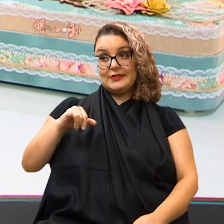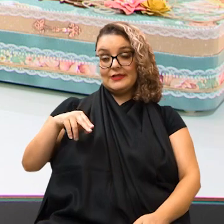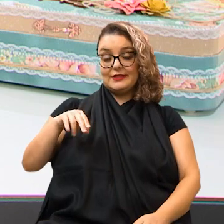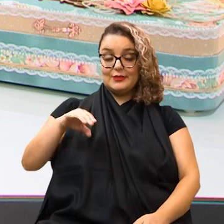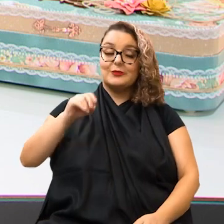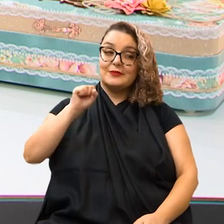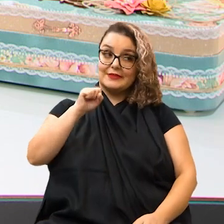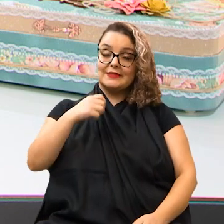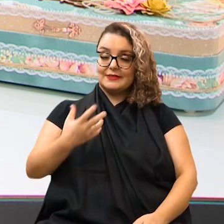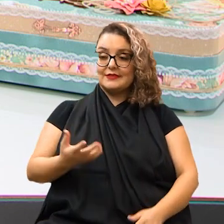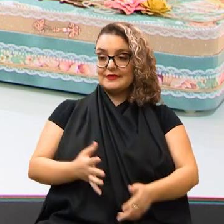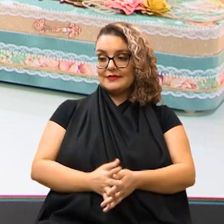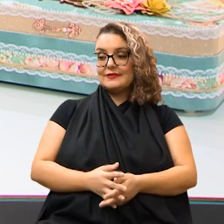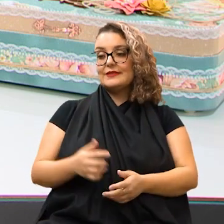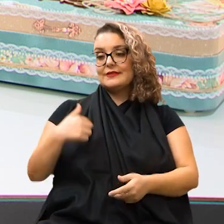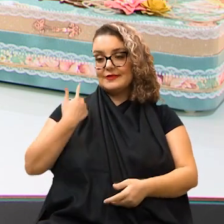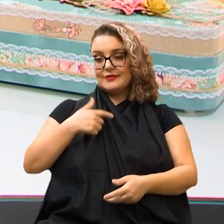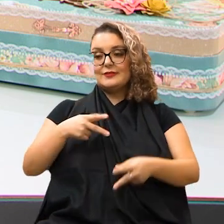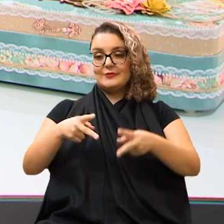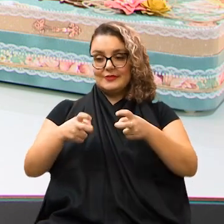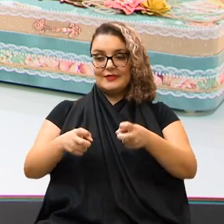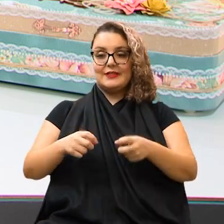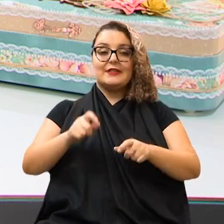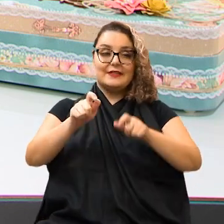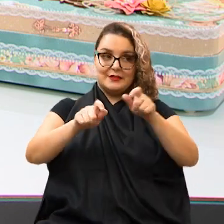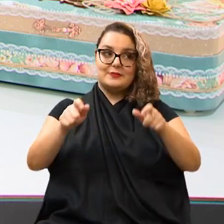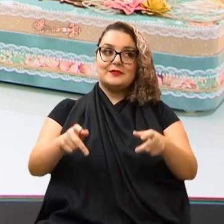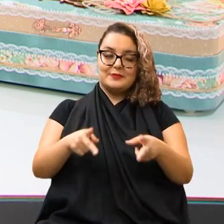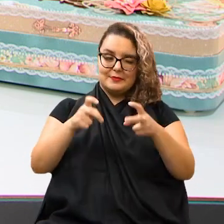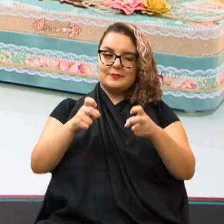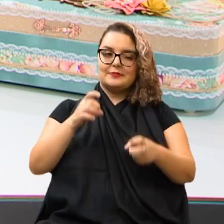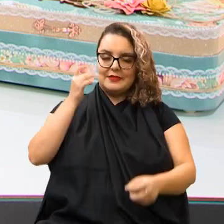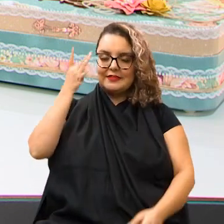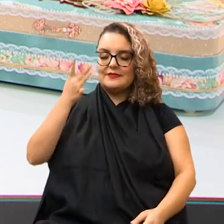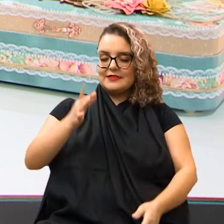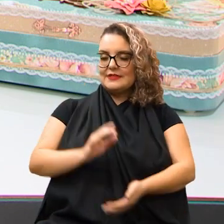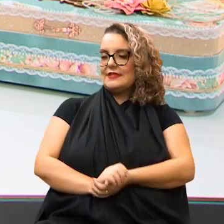clínico. Então a gente percebe. Essas pessoas notam com mais